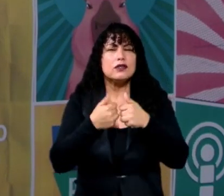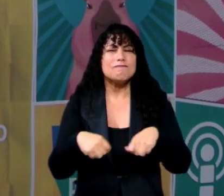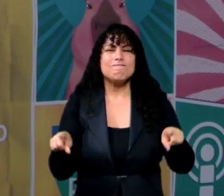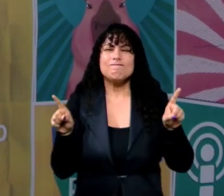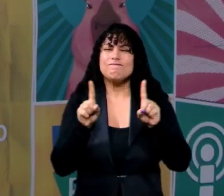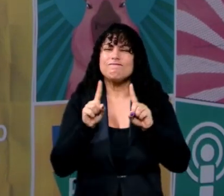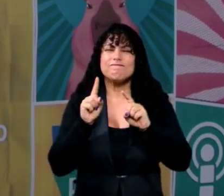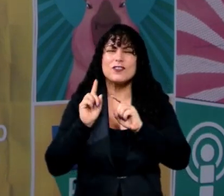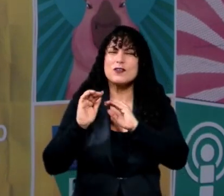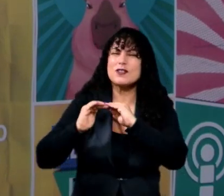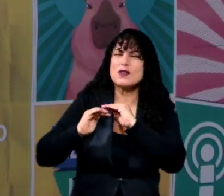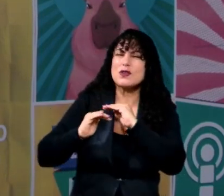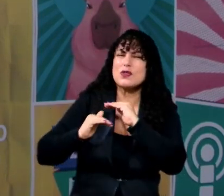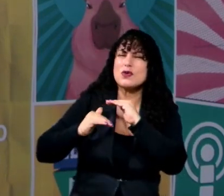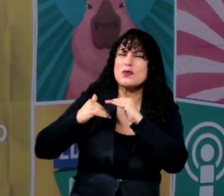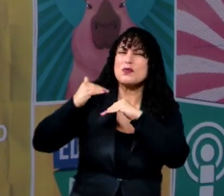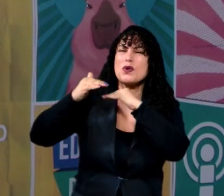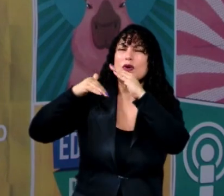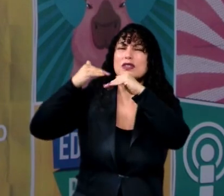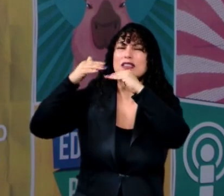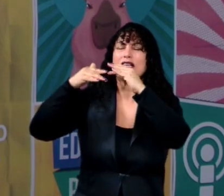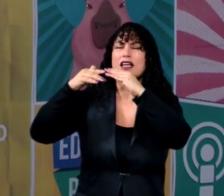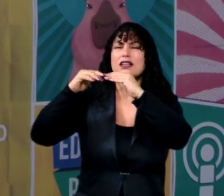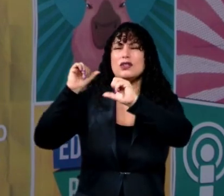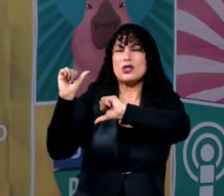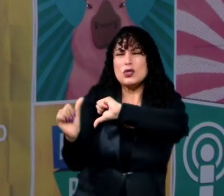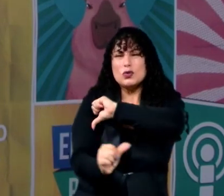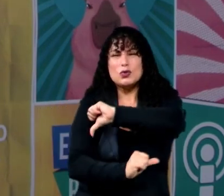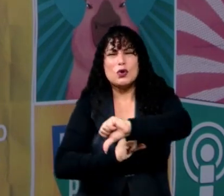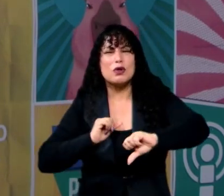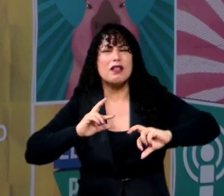em processo de nos tornarmos humanos.